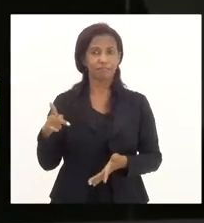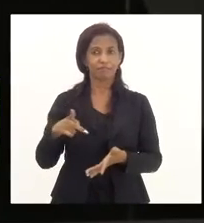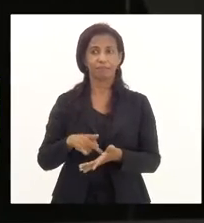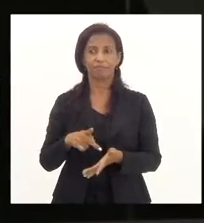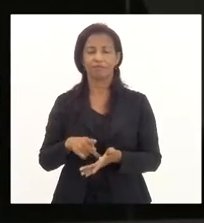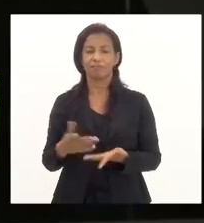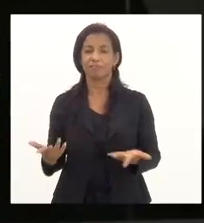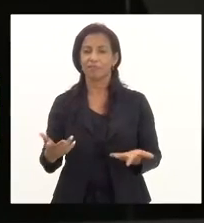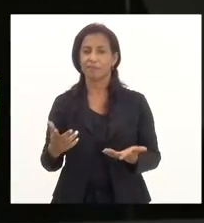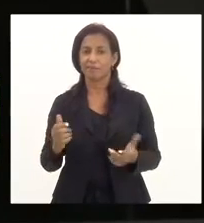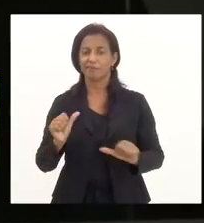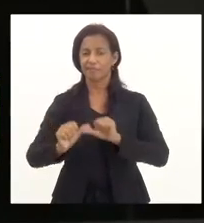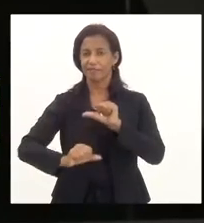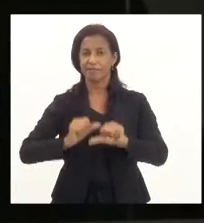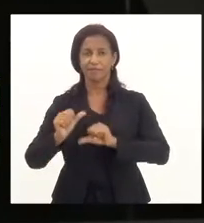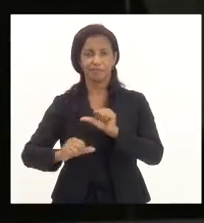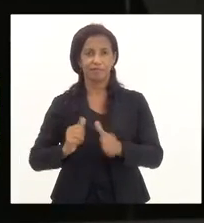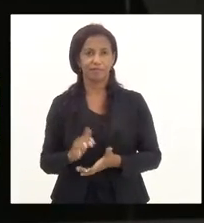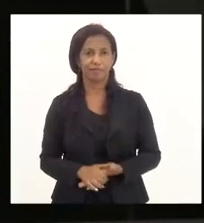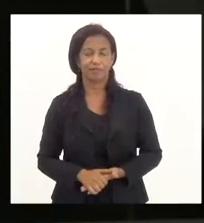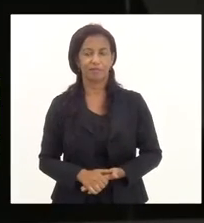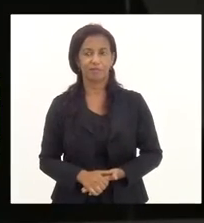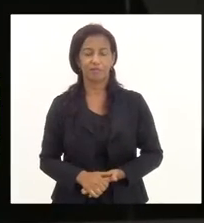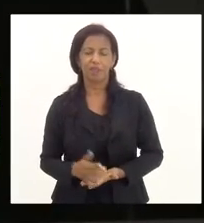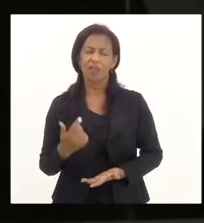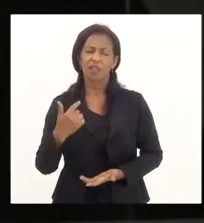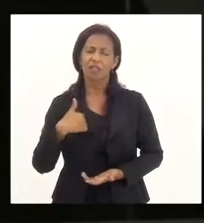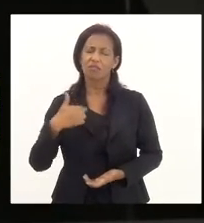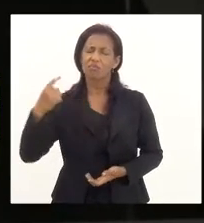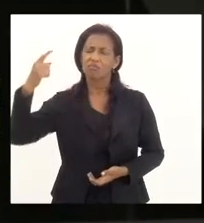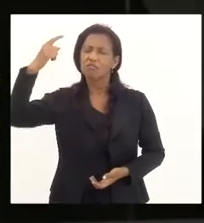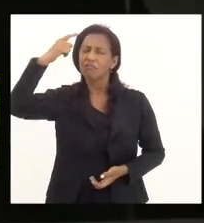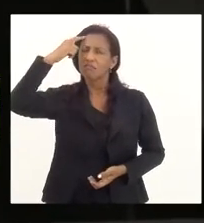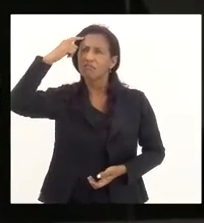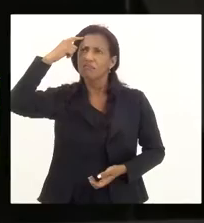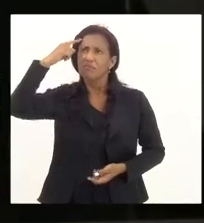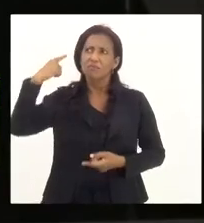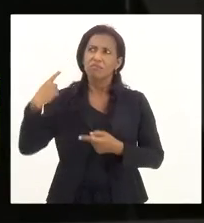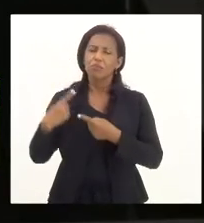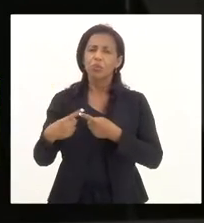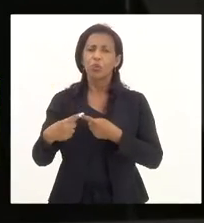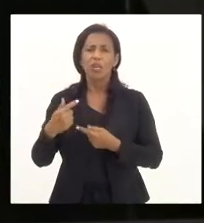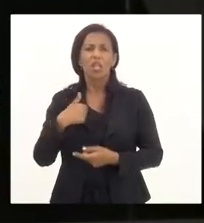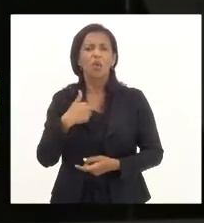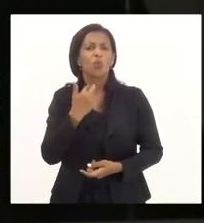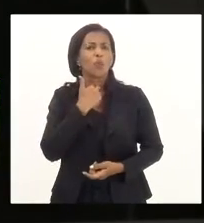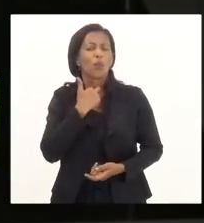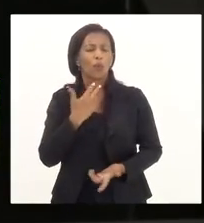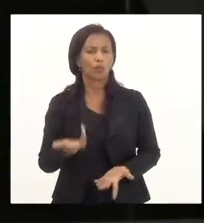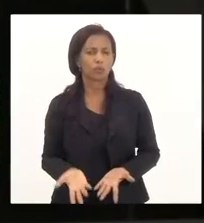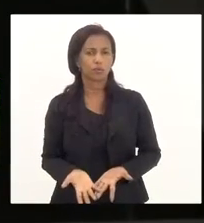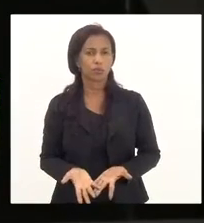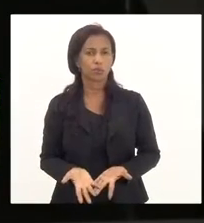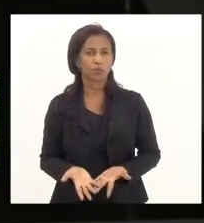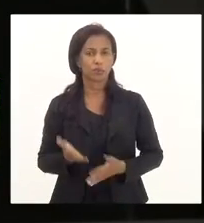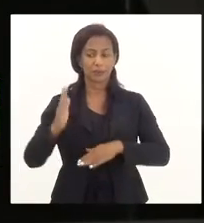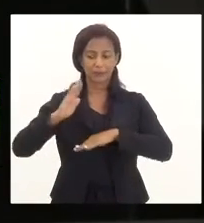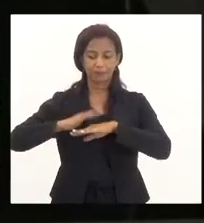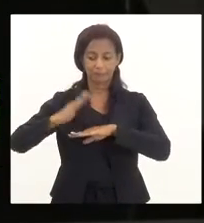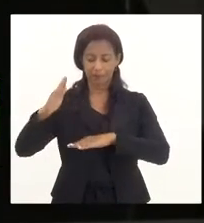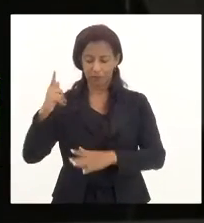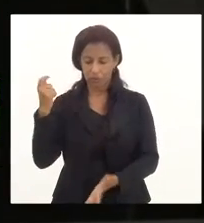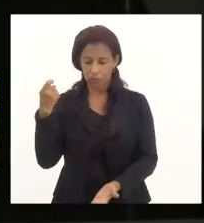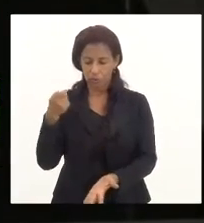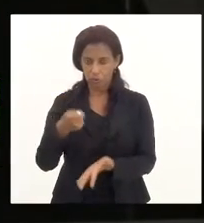realidade não seu ter ou então eu fico me perguntando porque que eu não posso é ser mais